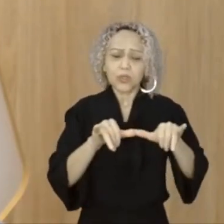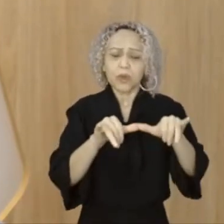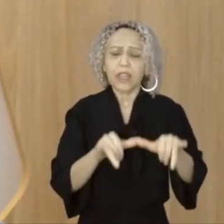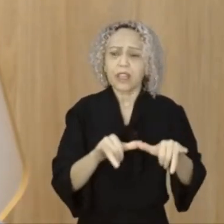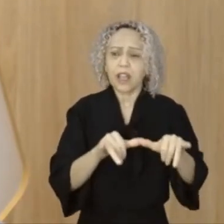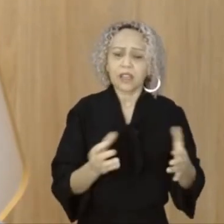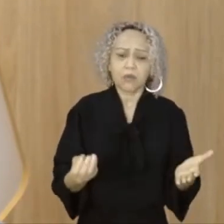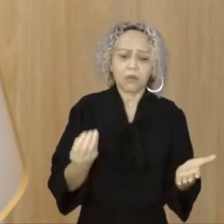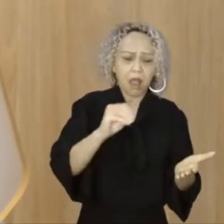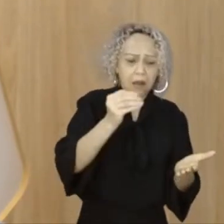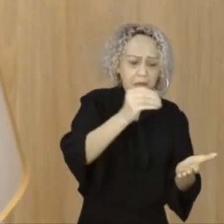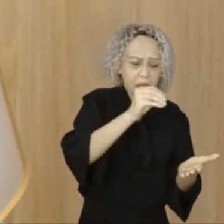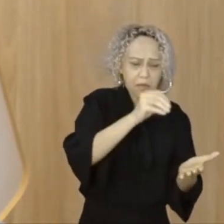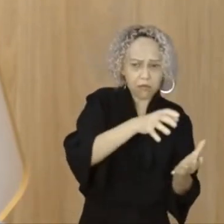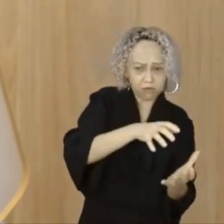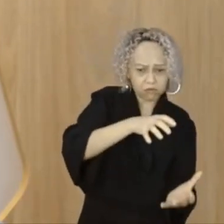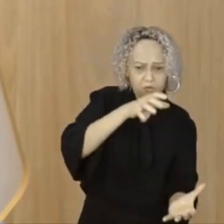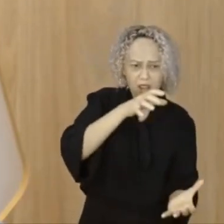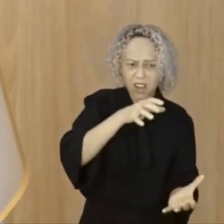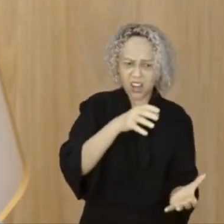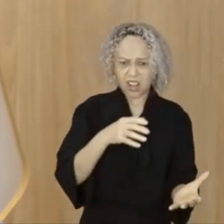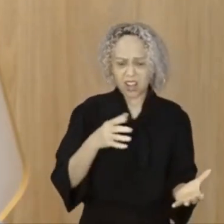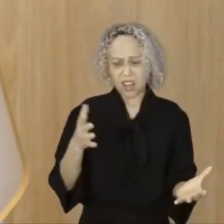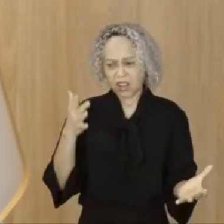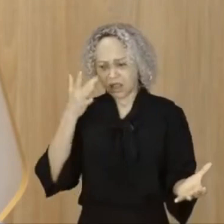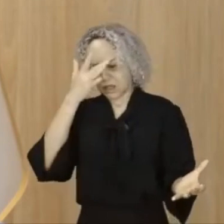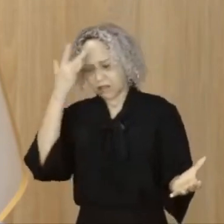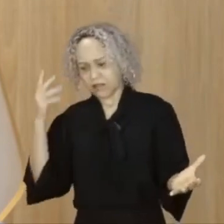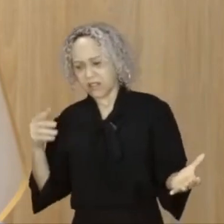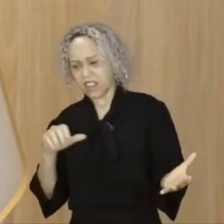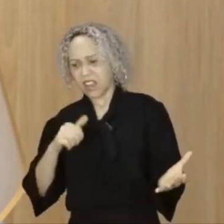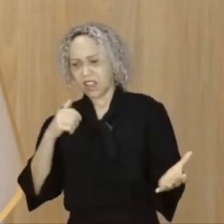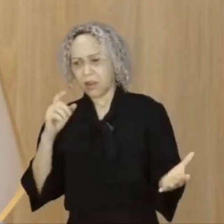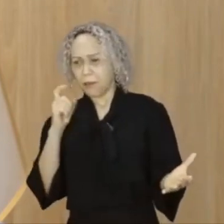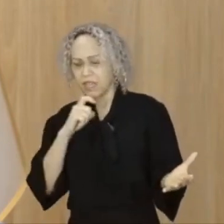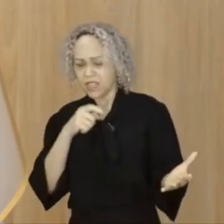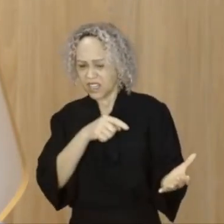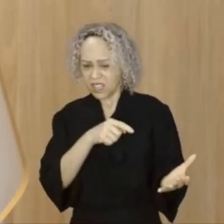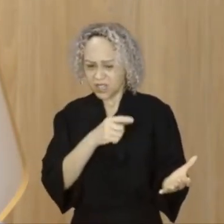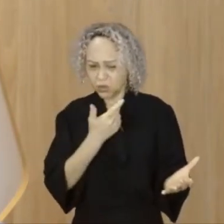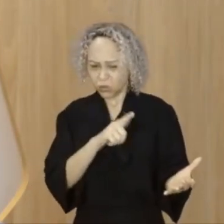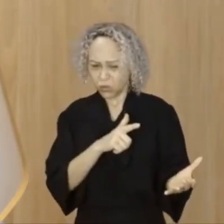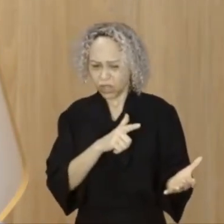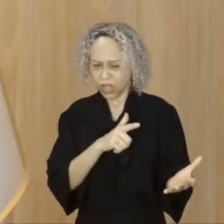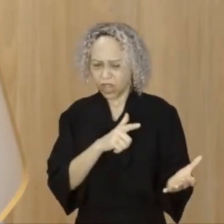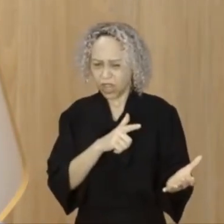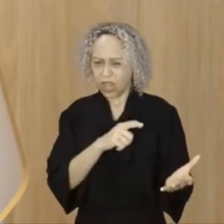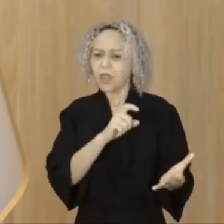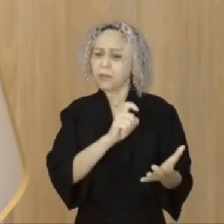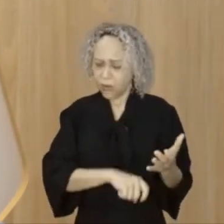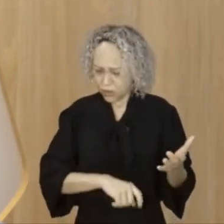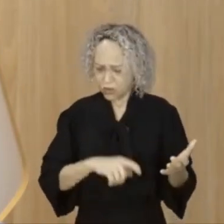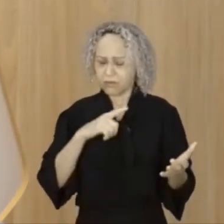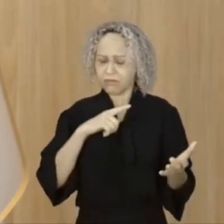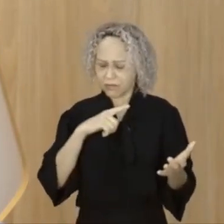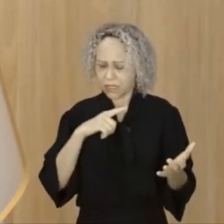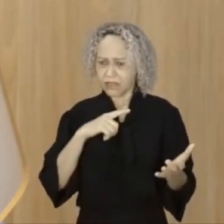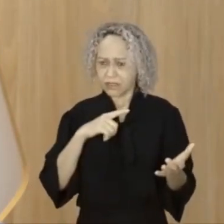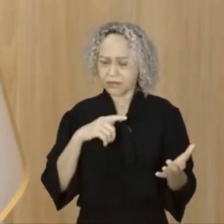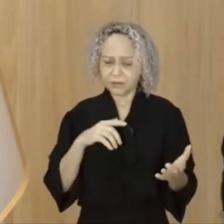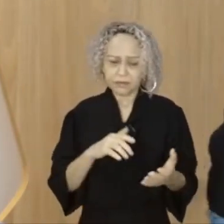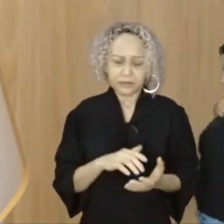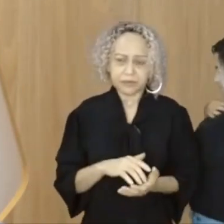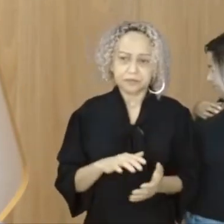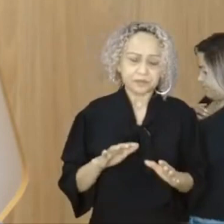do país, a lei nacional, não coincide com a lei nos estados. Então você tem isenção nacionalmente,